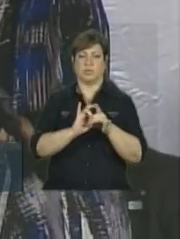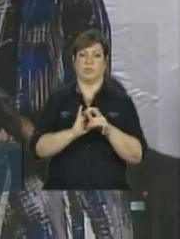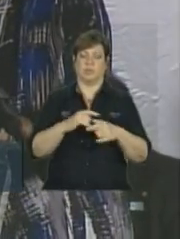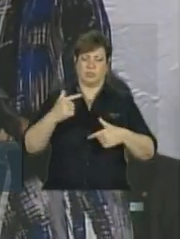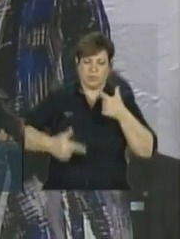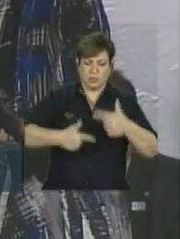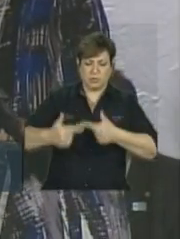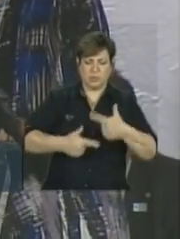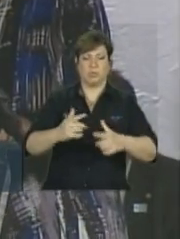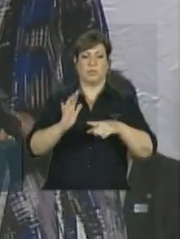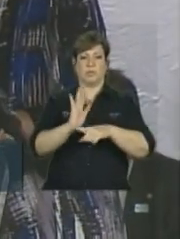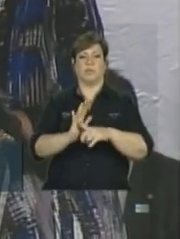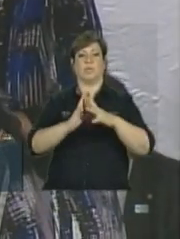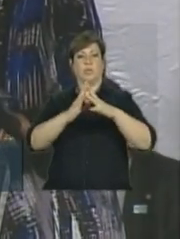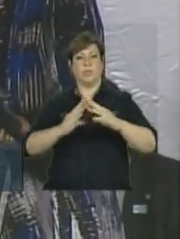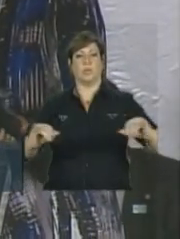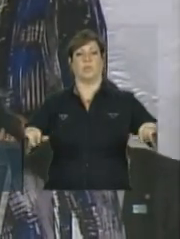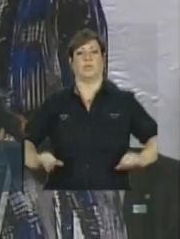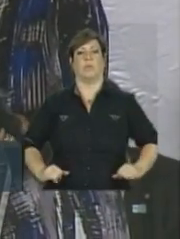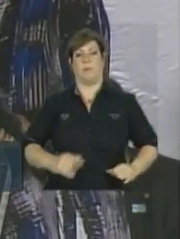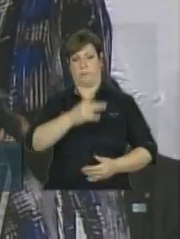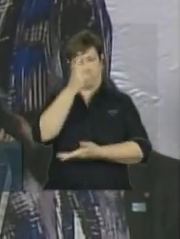o problema da população.